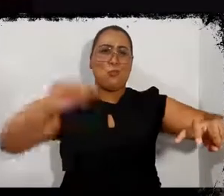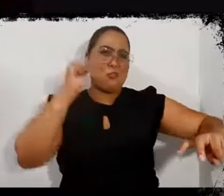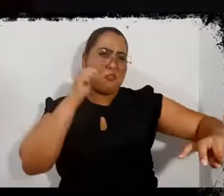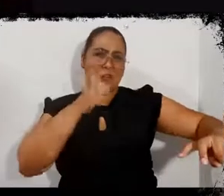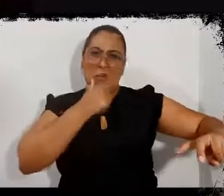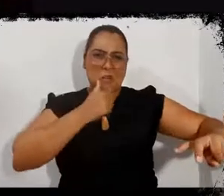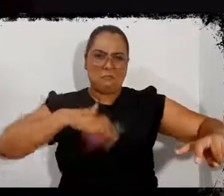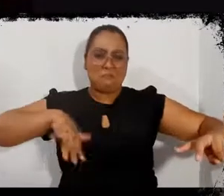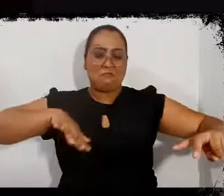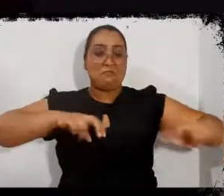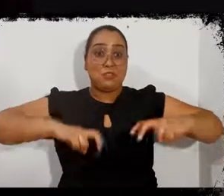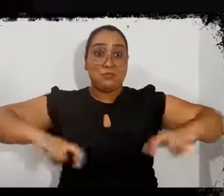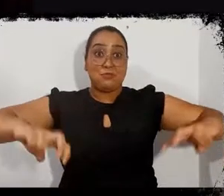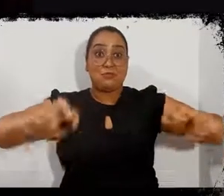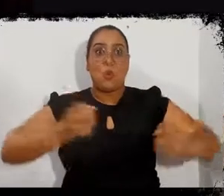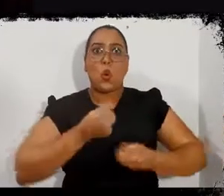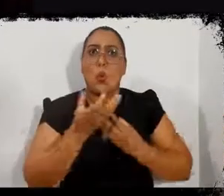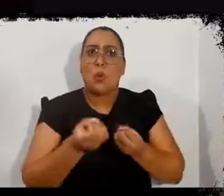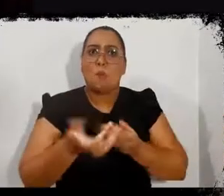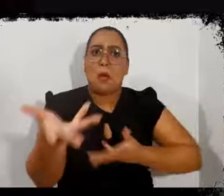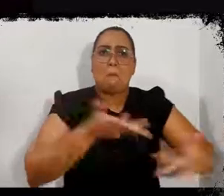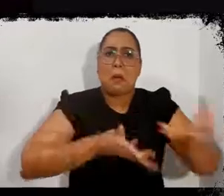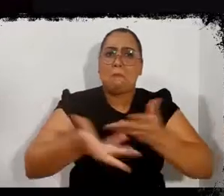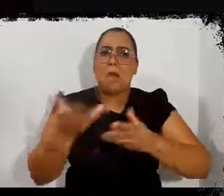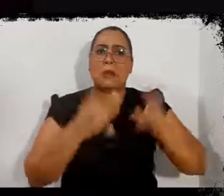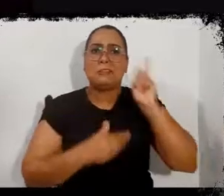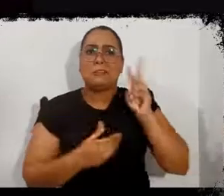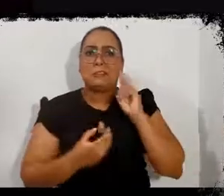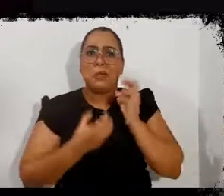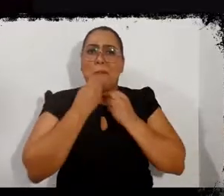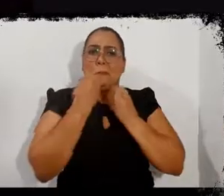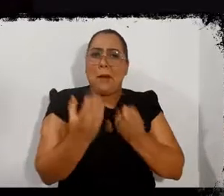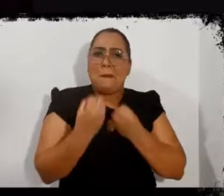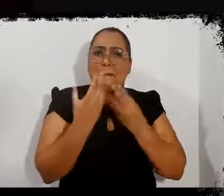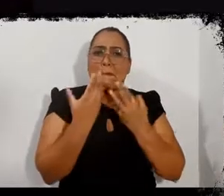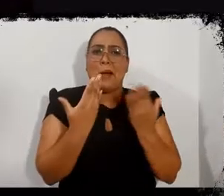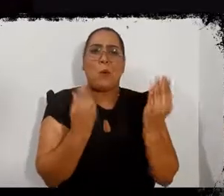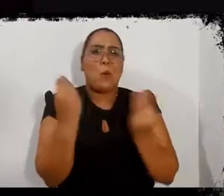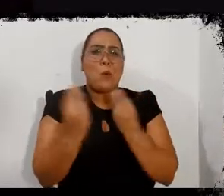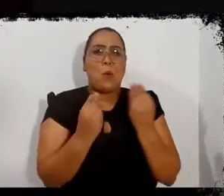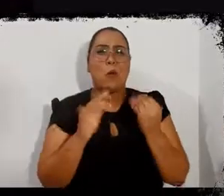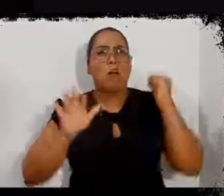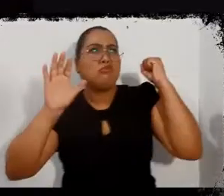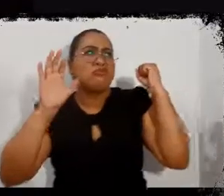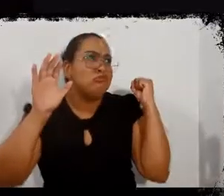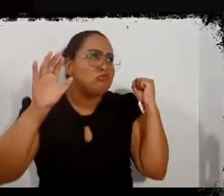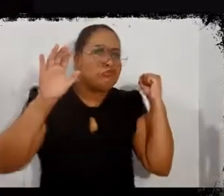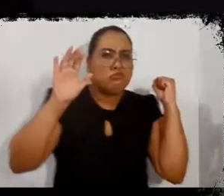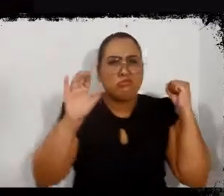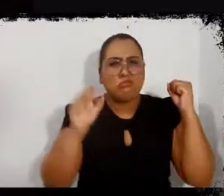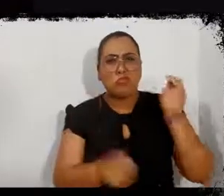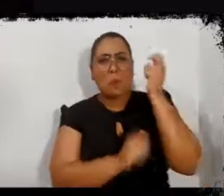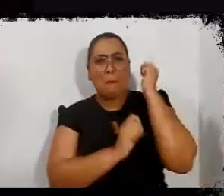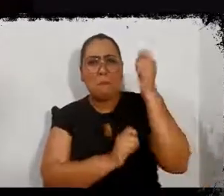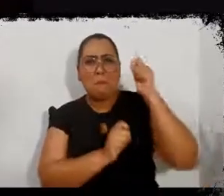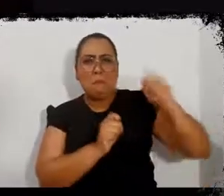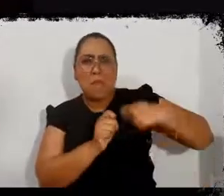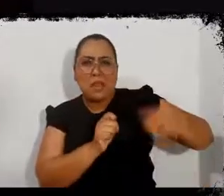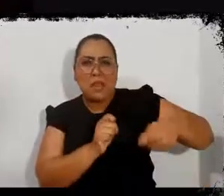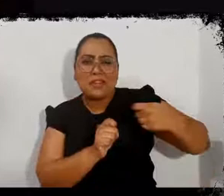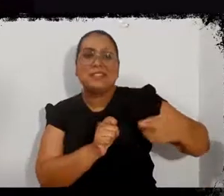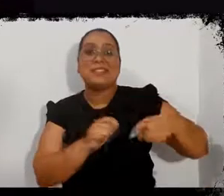de caçadas, pescarias, encontros com animais perigosos, lutas